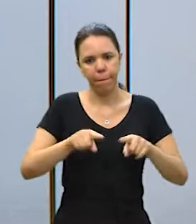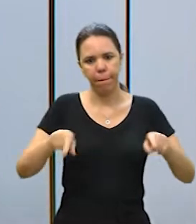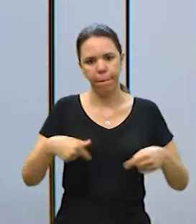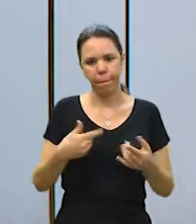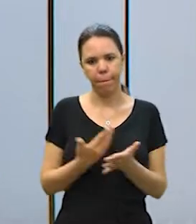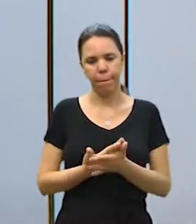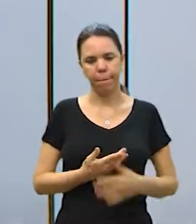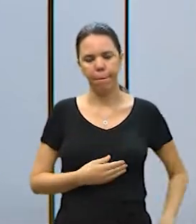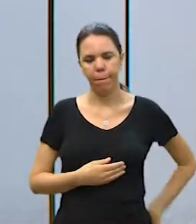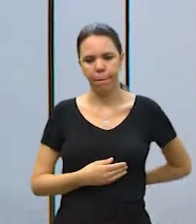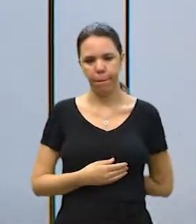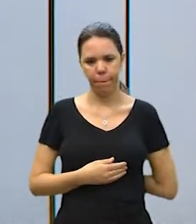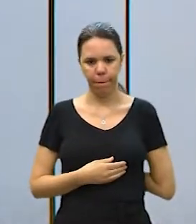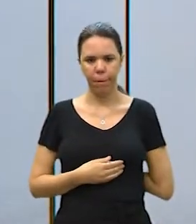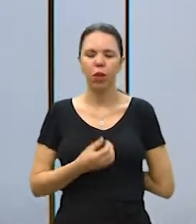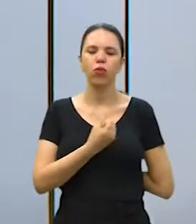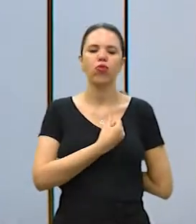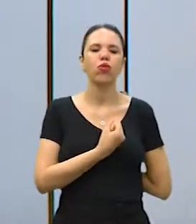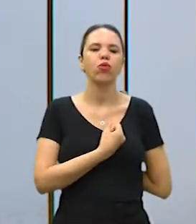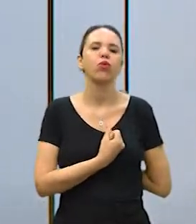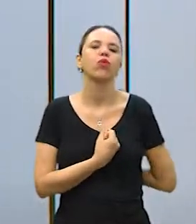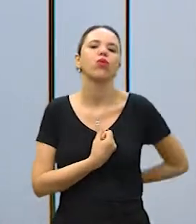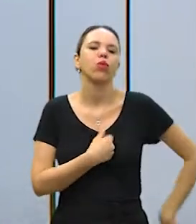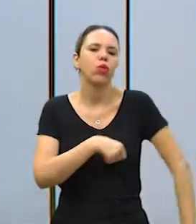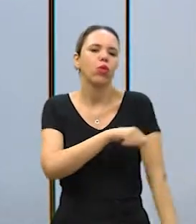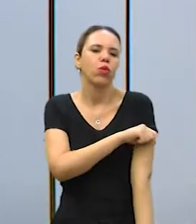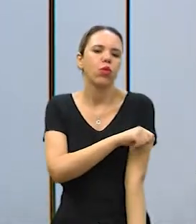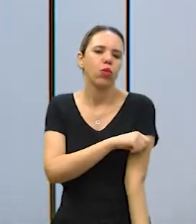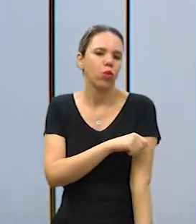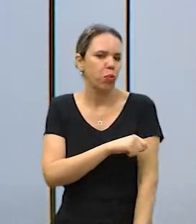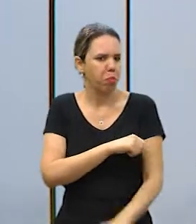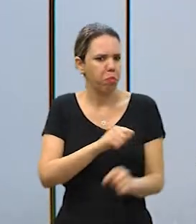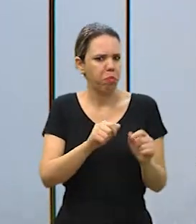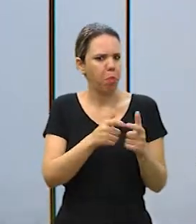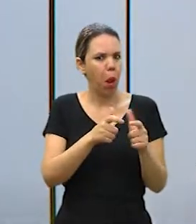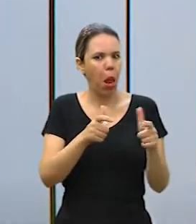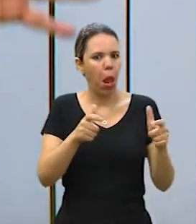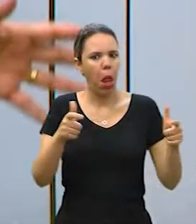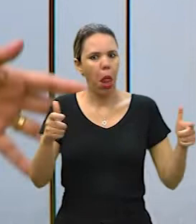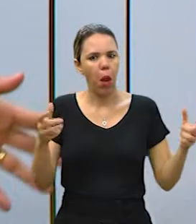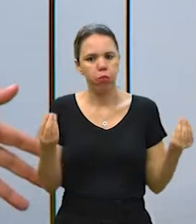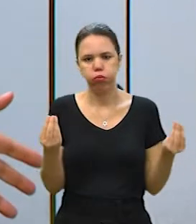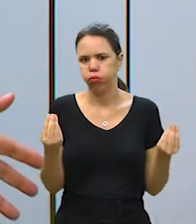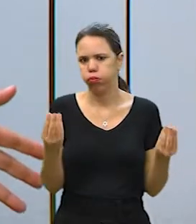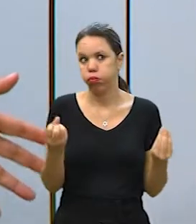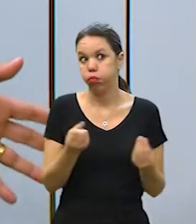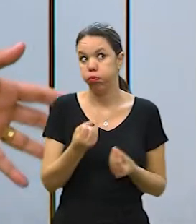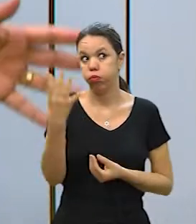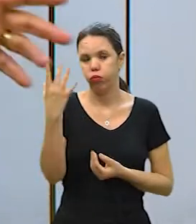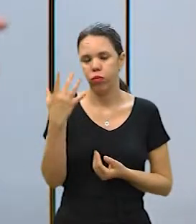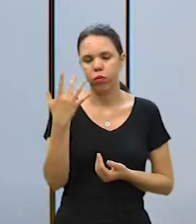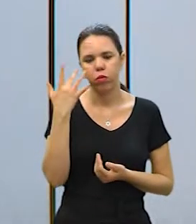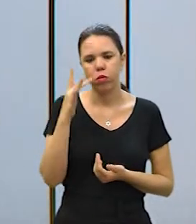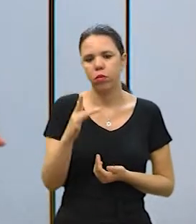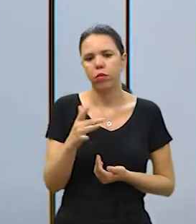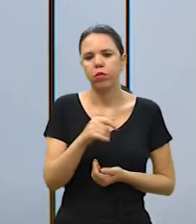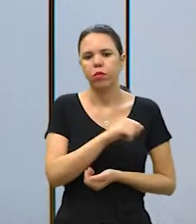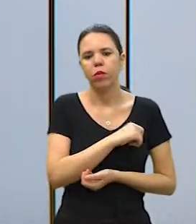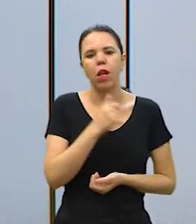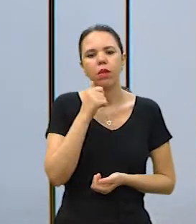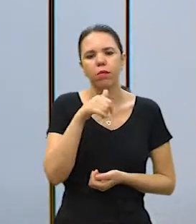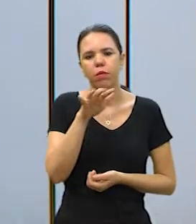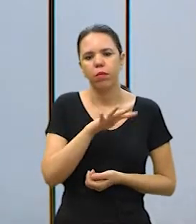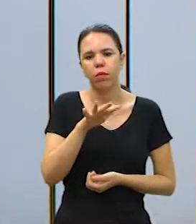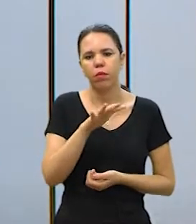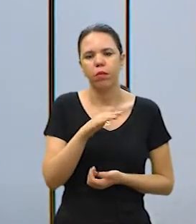sala... Bom, primeiro que o número de alunos é enorme, assim, uma sala com não sei nem quantos alunos. As